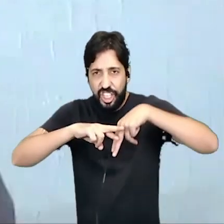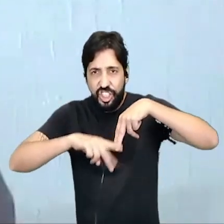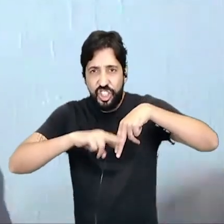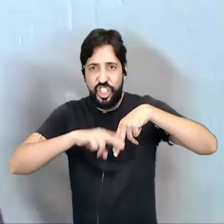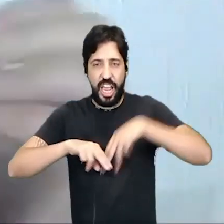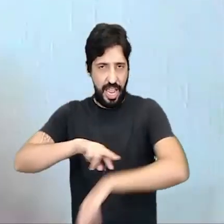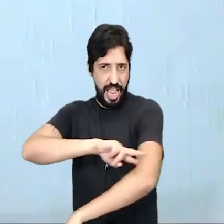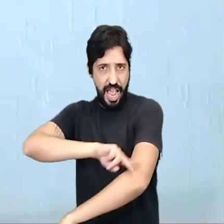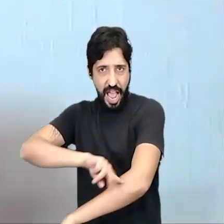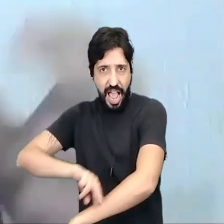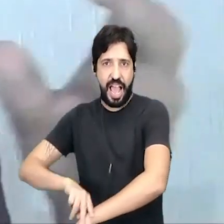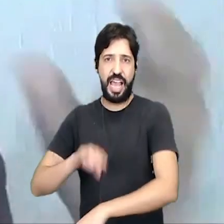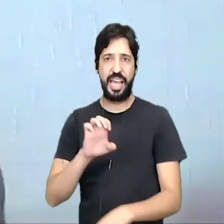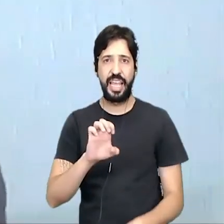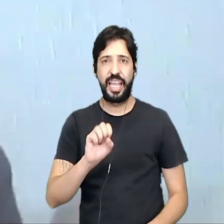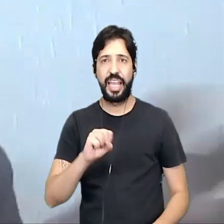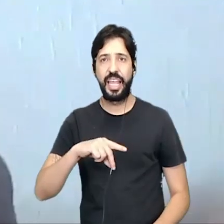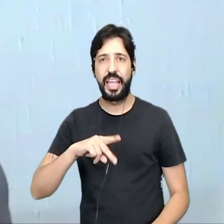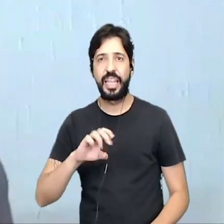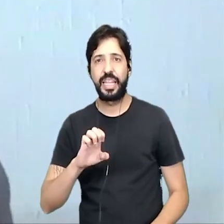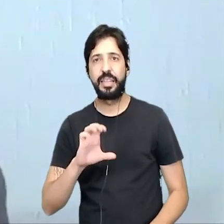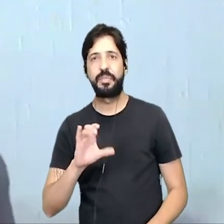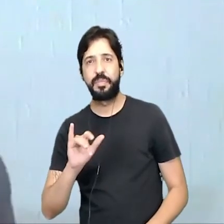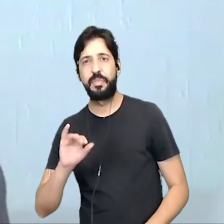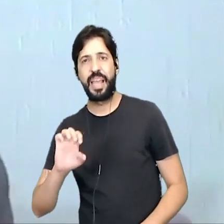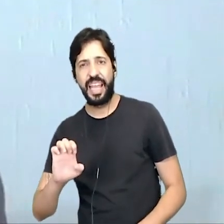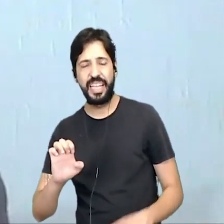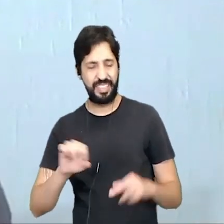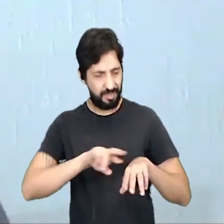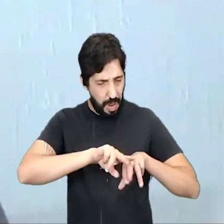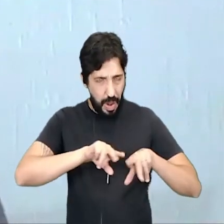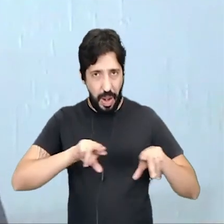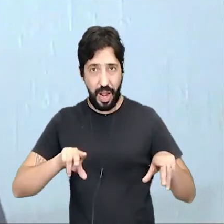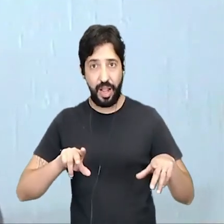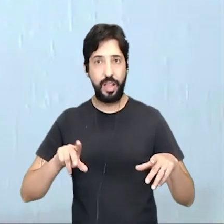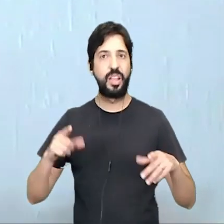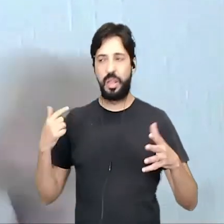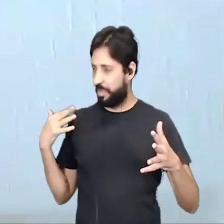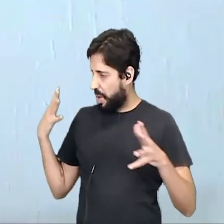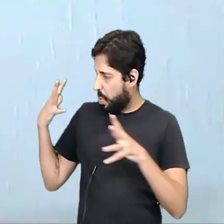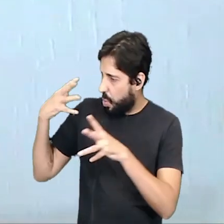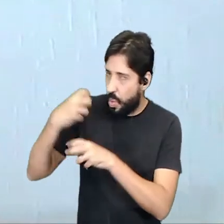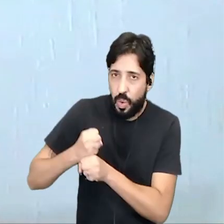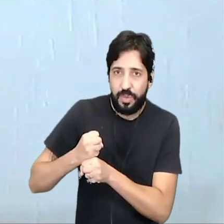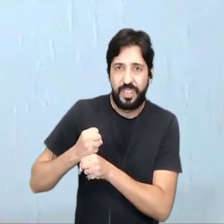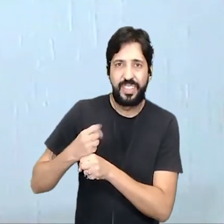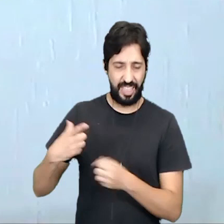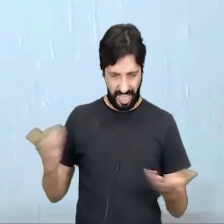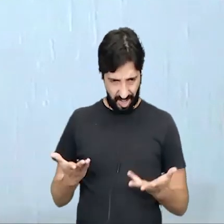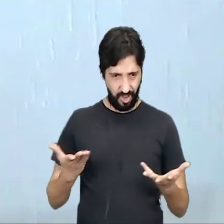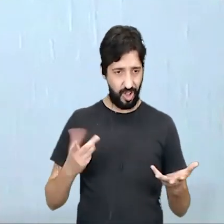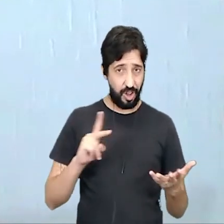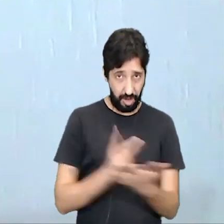os gêneros, as raças, as espécies todas, essas questões todas que nos trouxeram até esse abismo, a gente